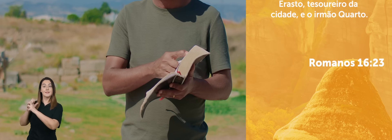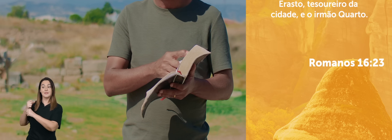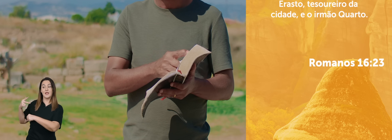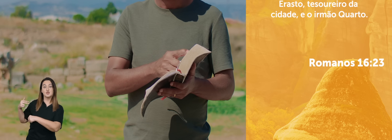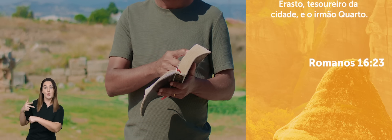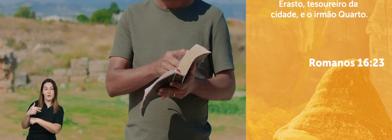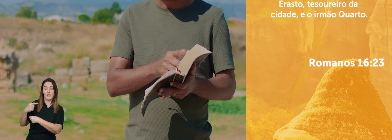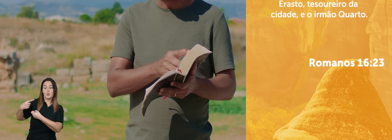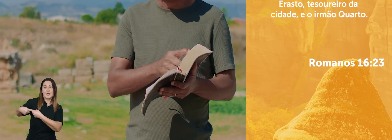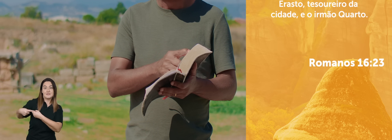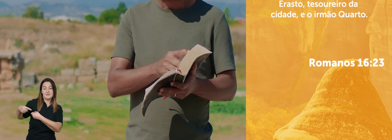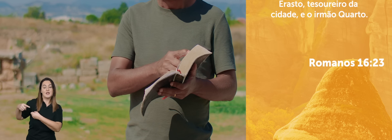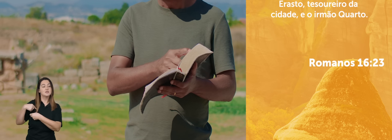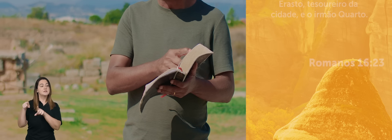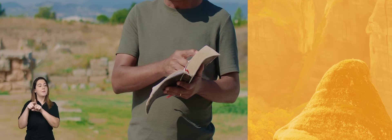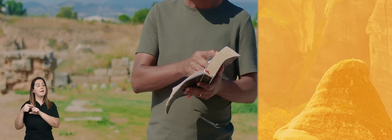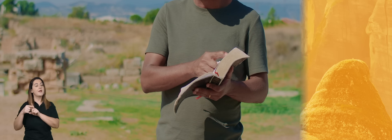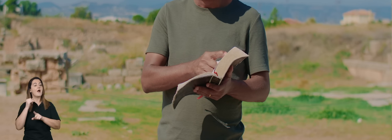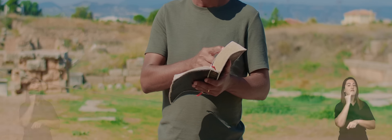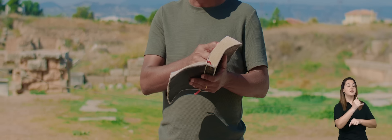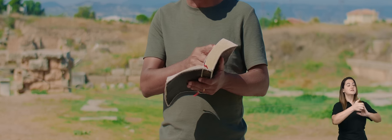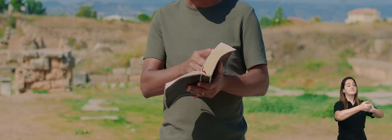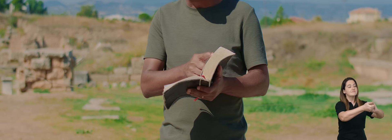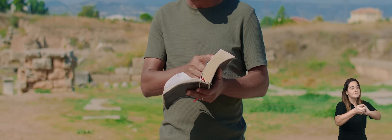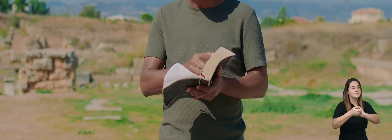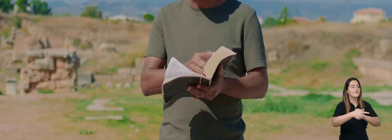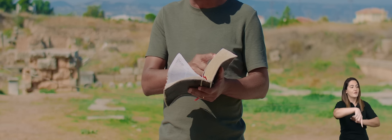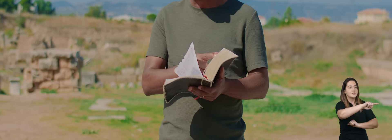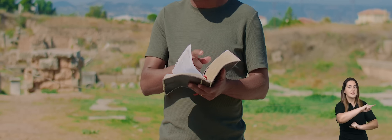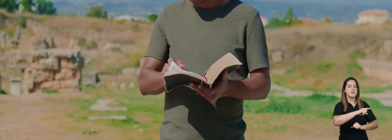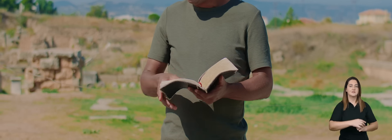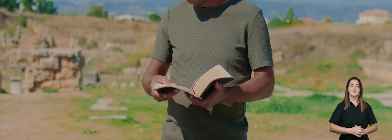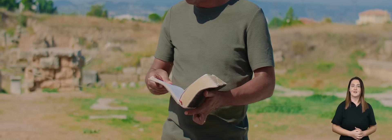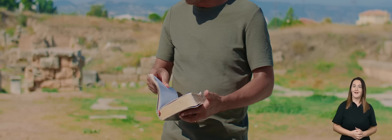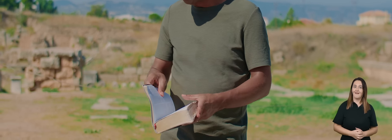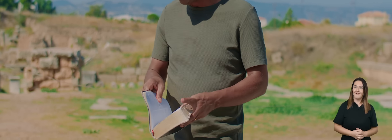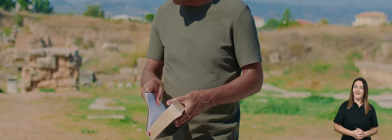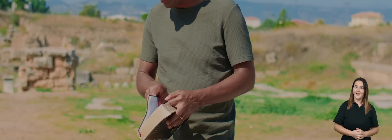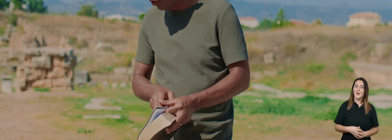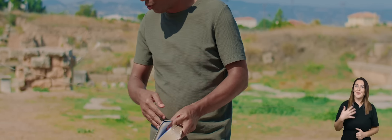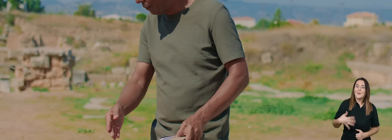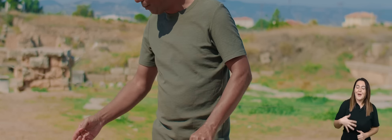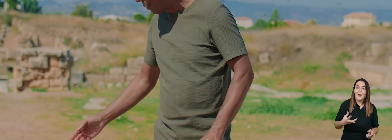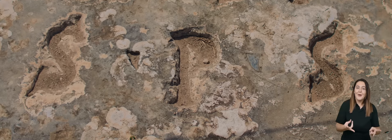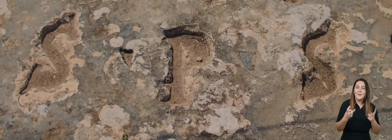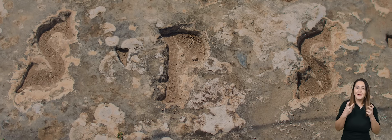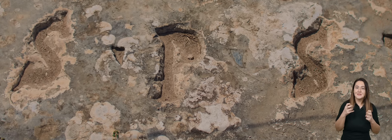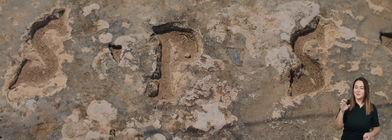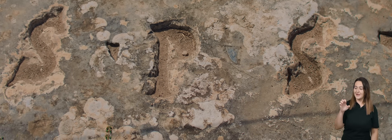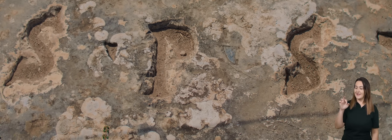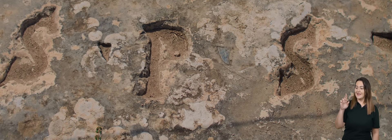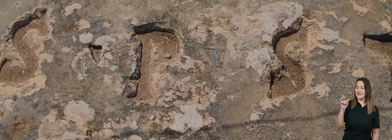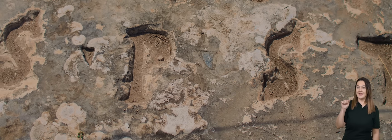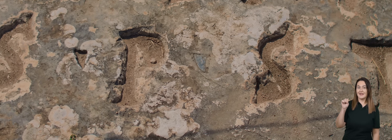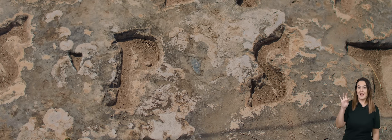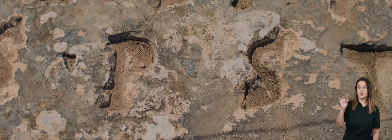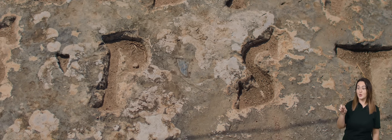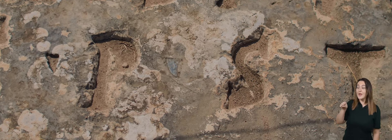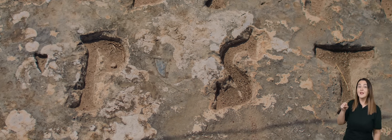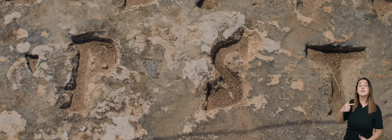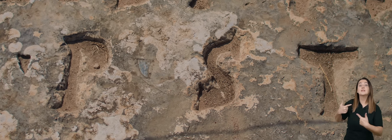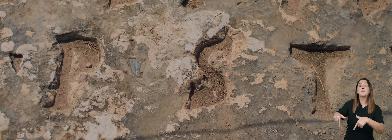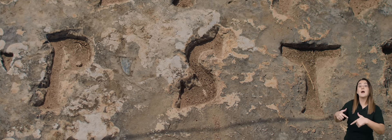cidade. Percebeu? Erasto, o tesoureiro da cidade. E aqui eu tenho um Erasto, tesoureiro da